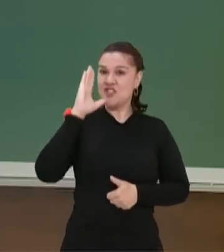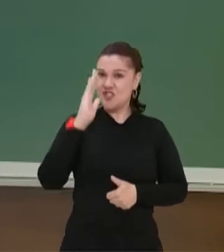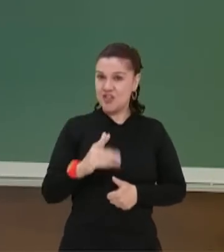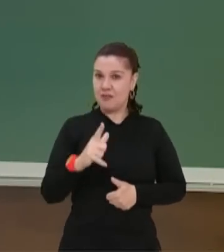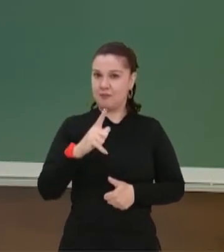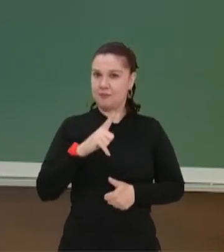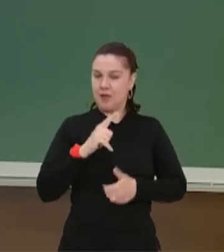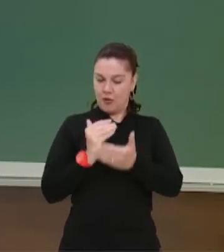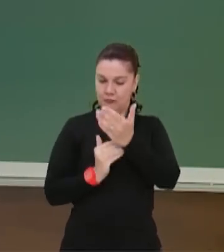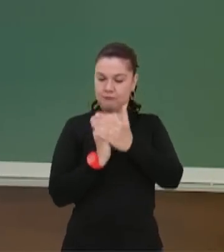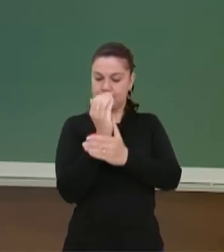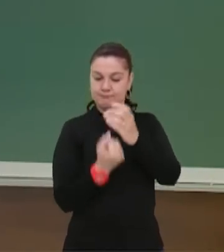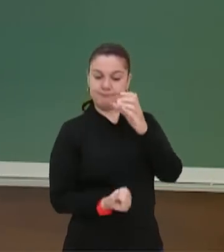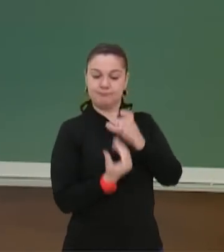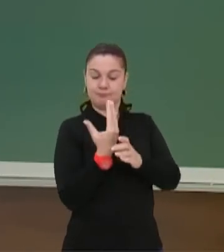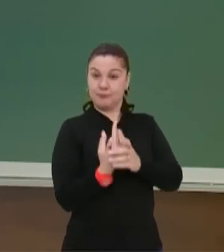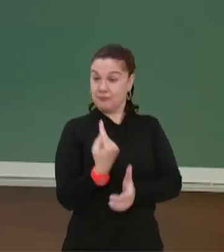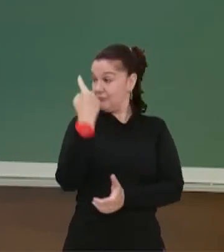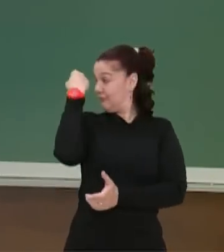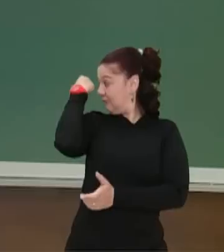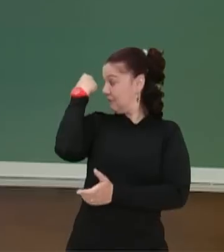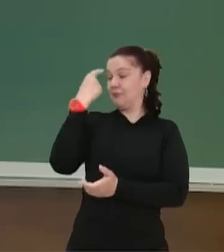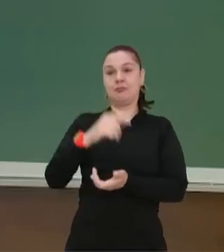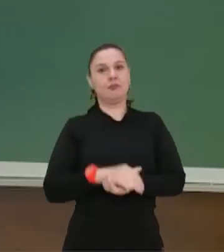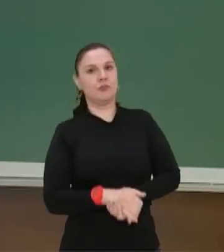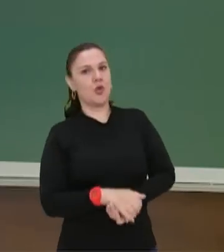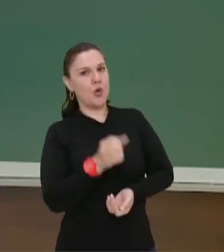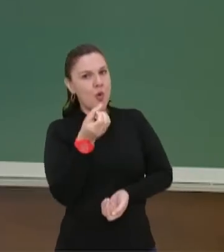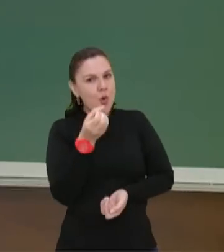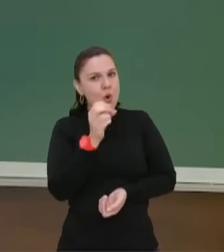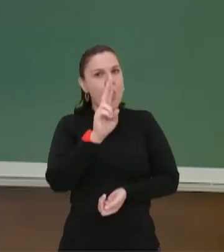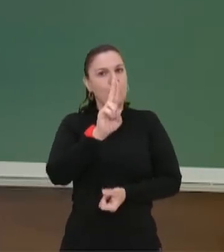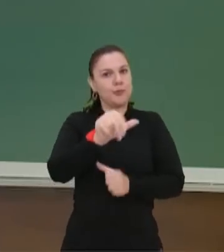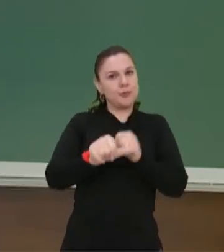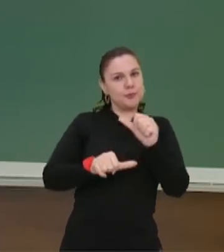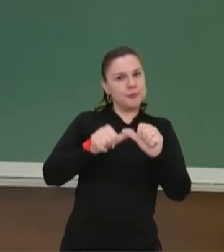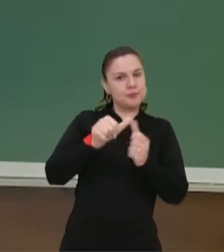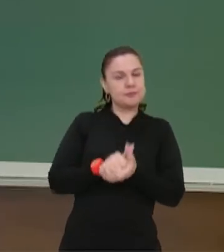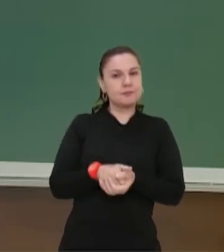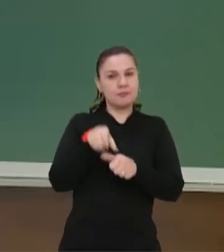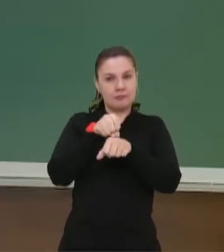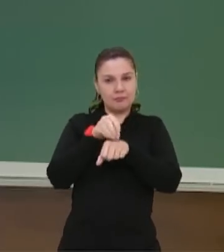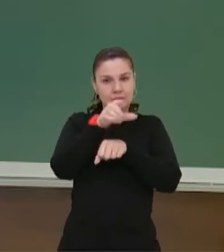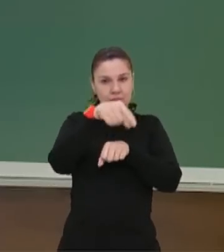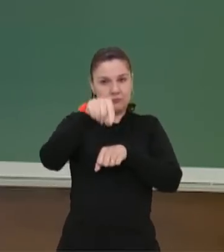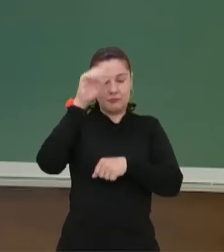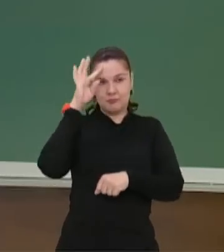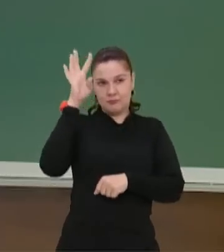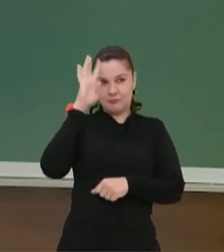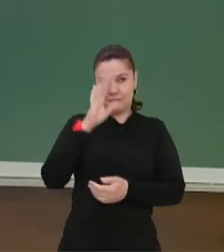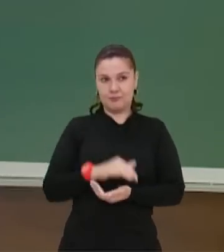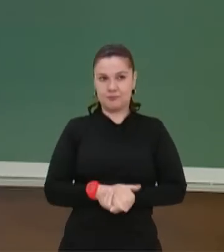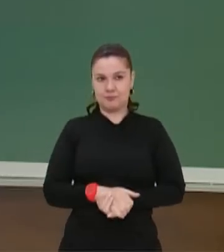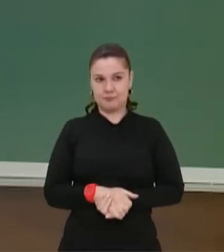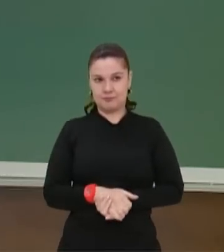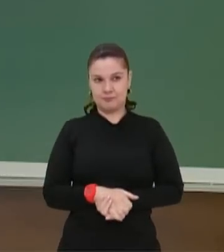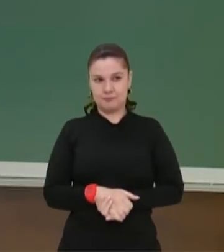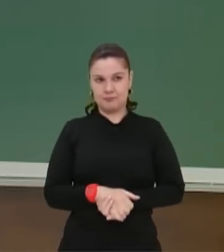na formação do planeta há 4,6 bilhões de anos? Ou houve alguma transformação? Eu convido vocês para refletirmos sobre